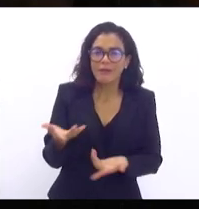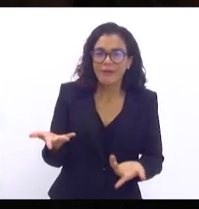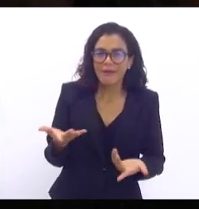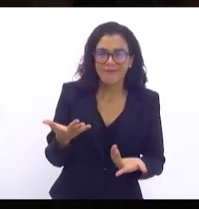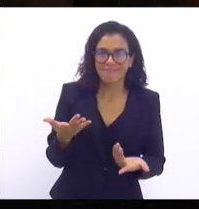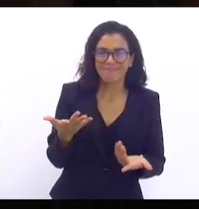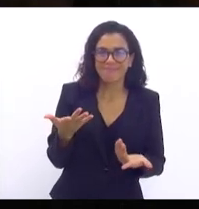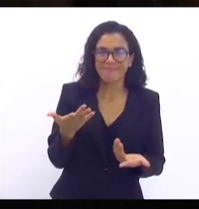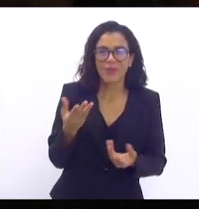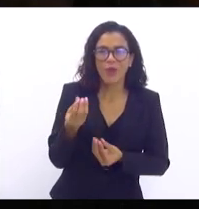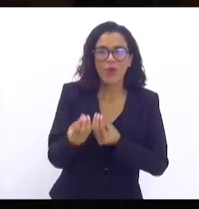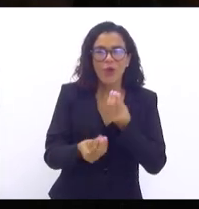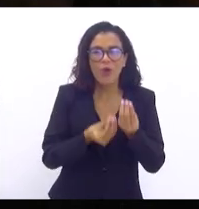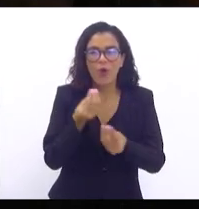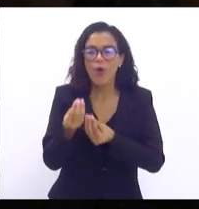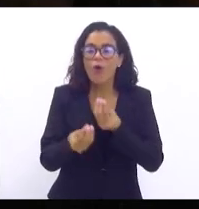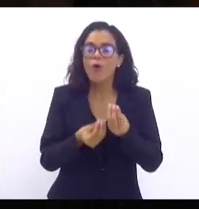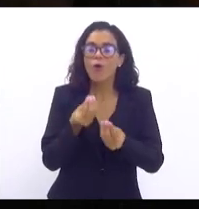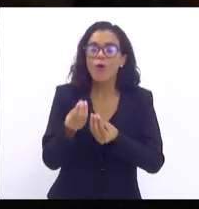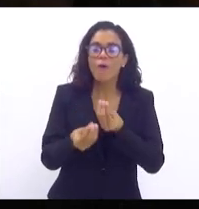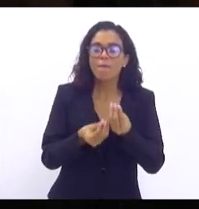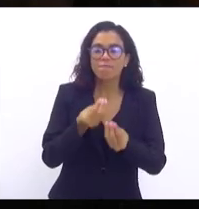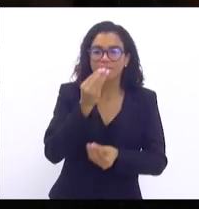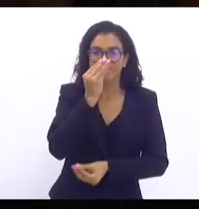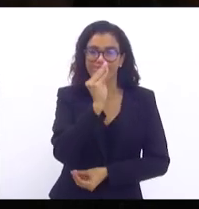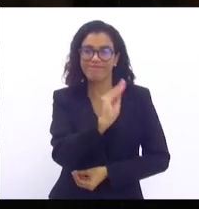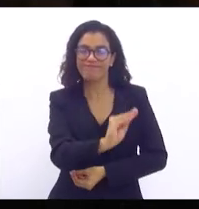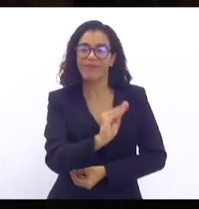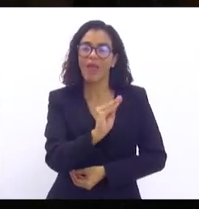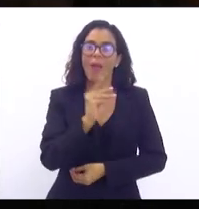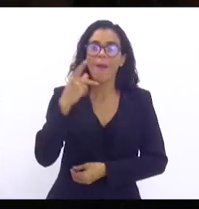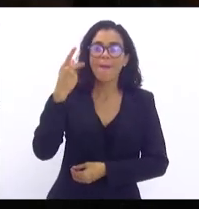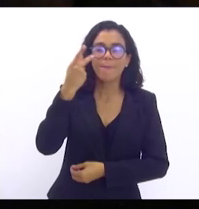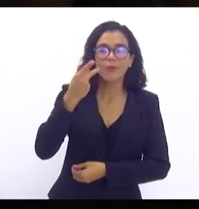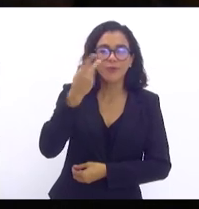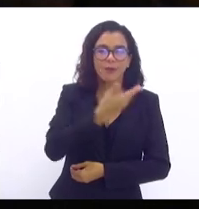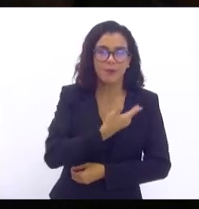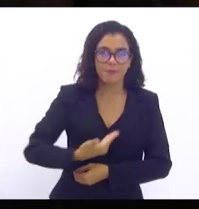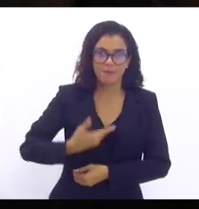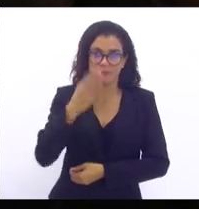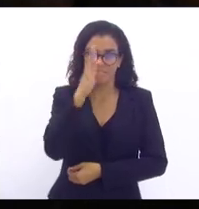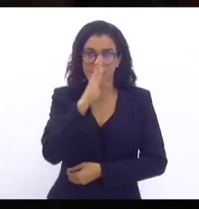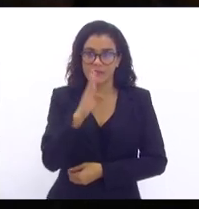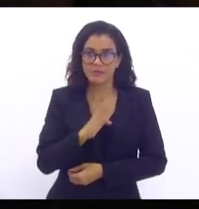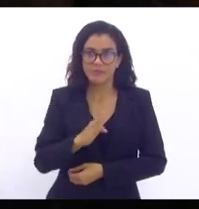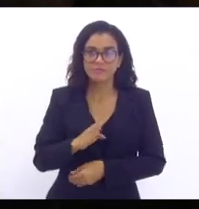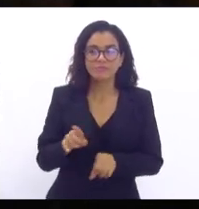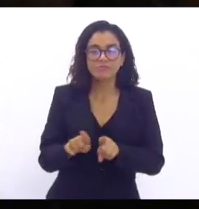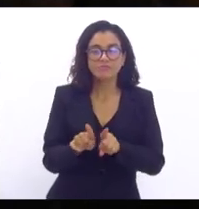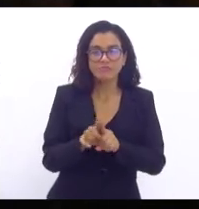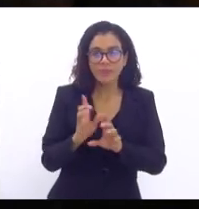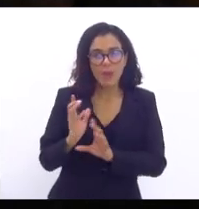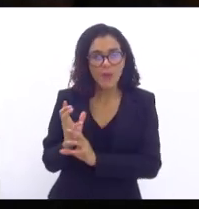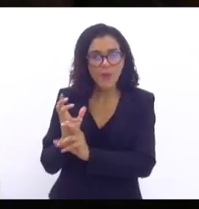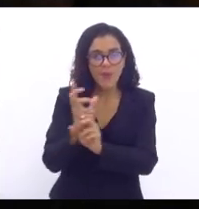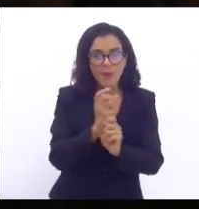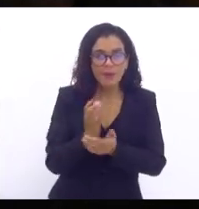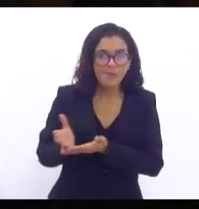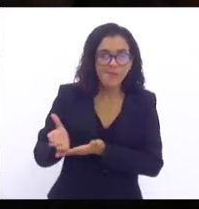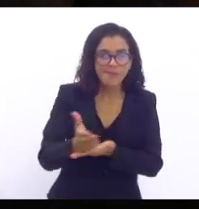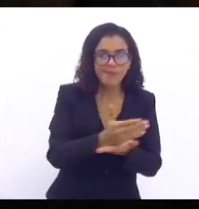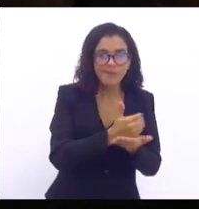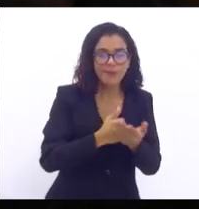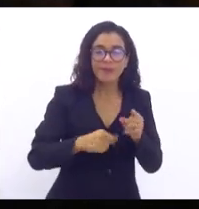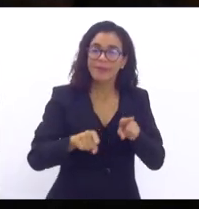realidade da construção de políticas públicas no Brasil. Primeiro que já há tanto orçamento quanto